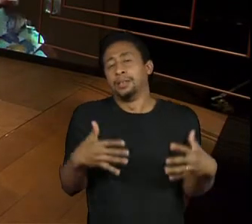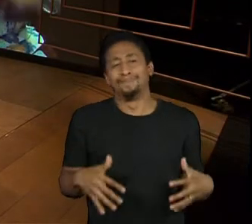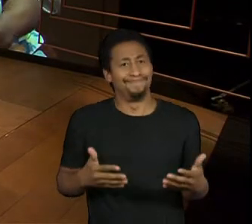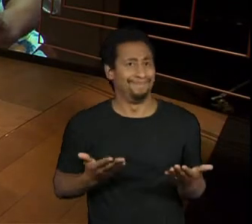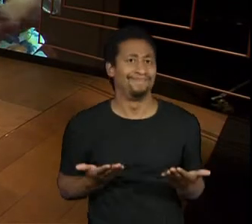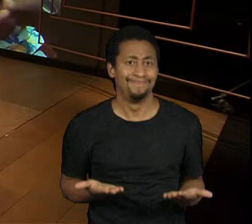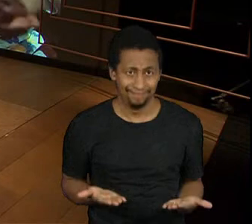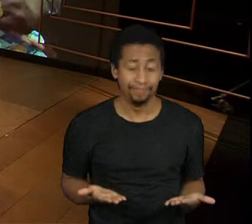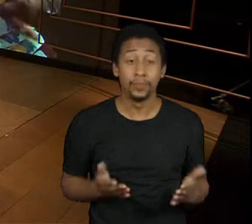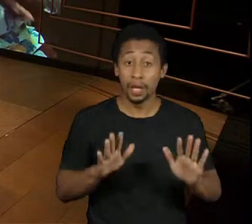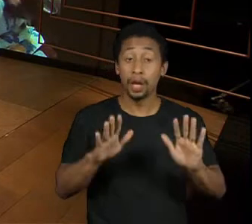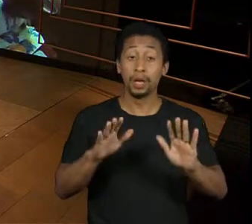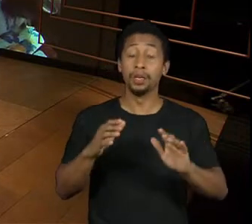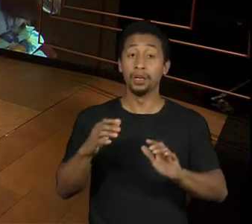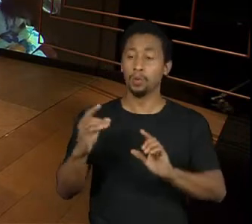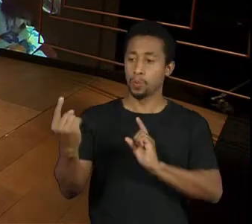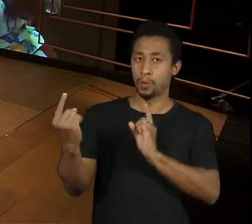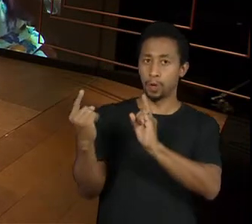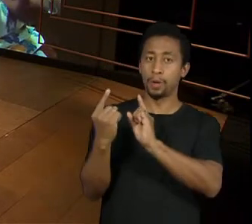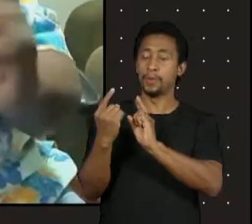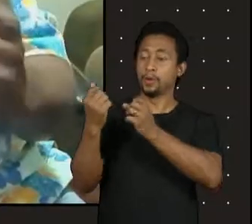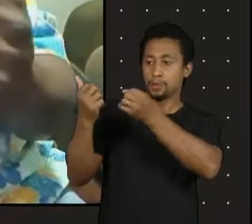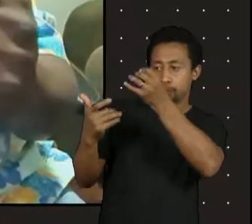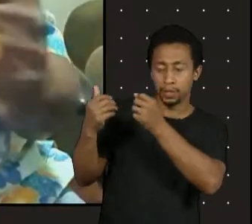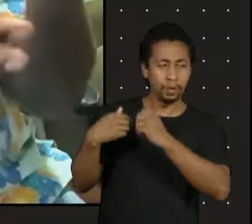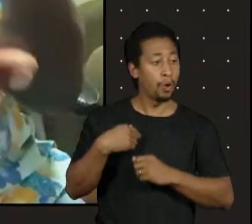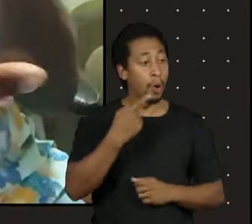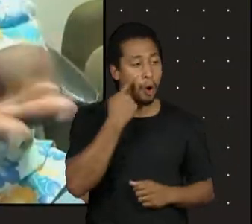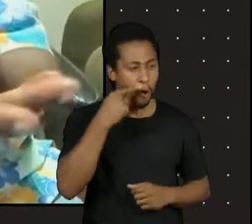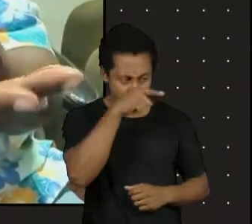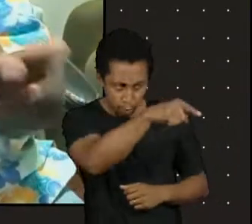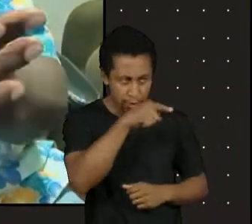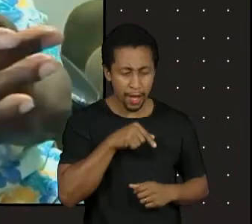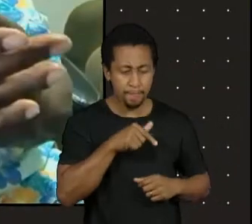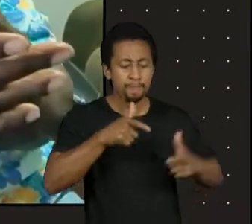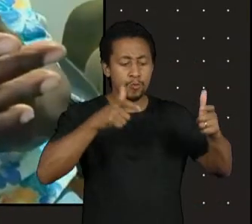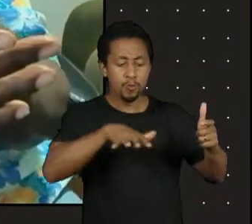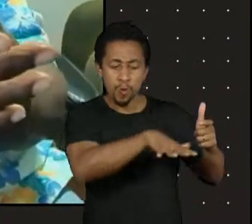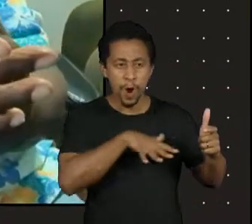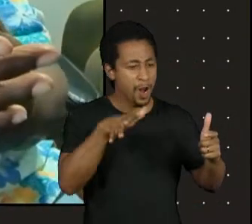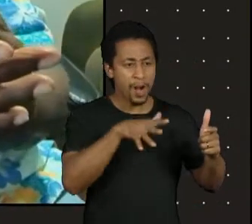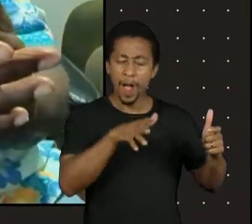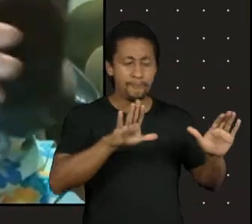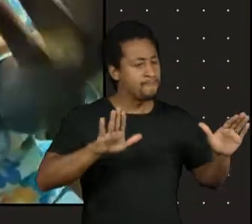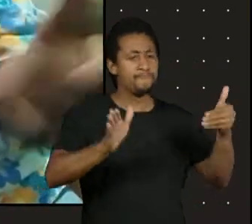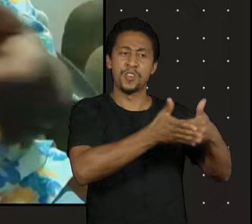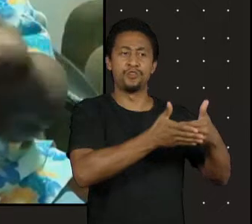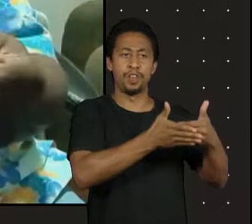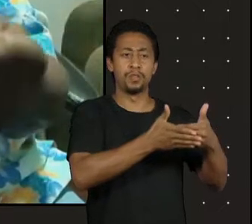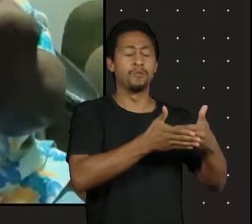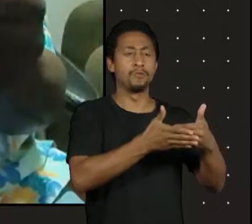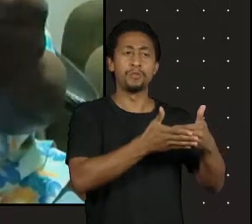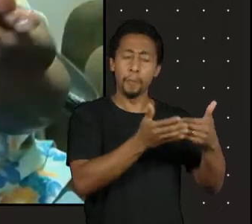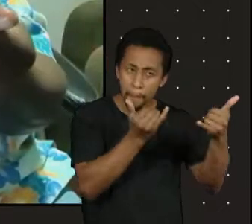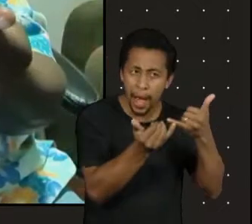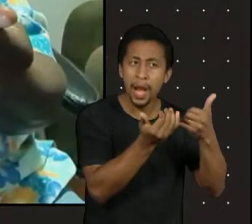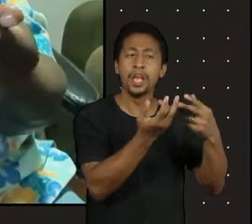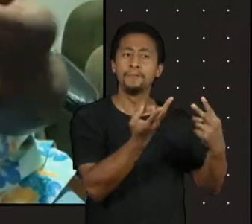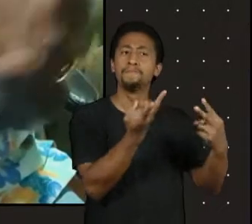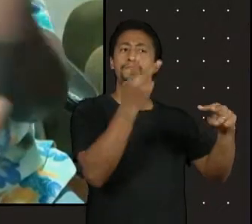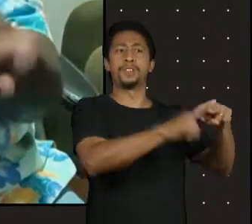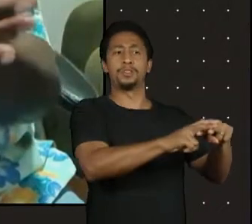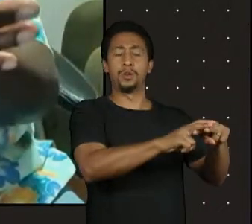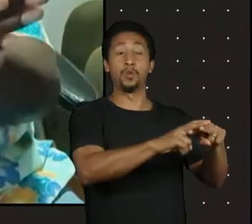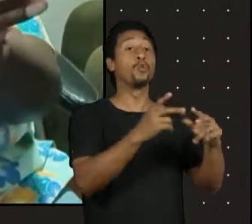olha, o senhor está no exílio. Não sei se o senhor sabe, é uma prisão. Nós só não vamos deixar o senhor atrás das